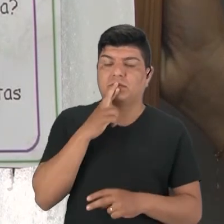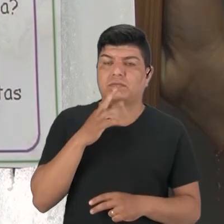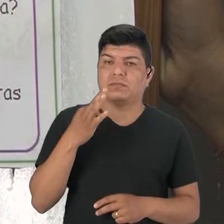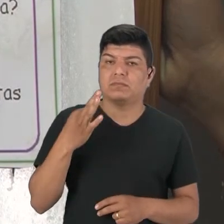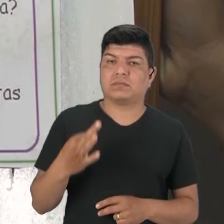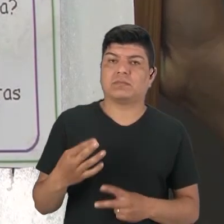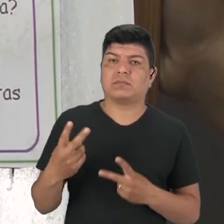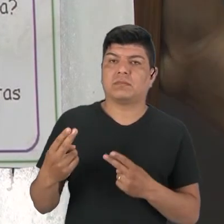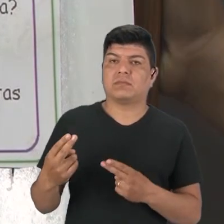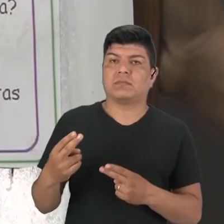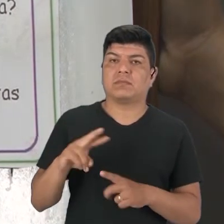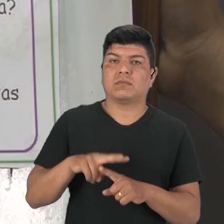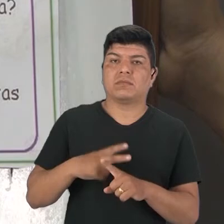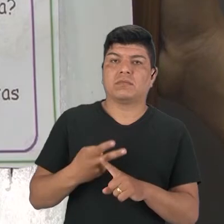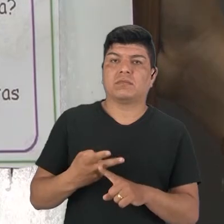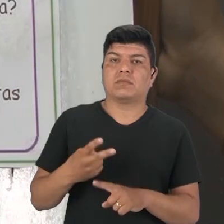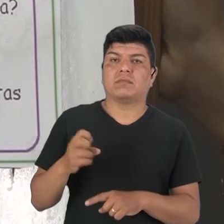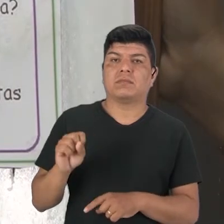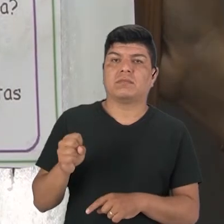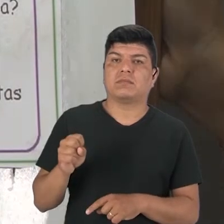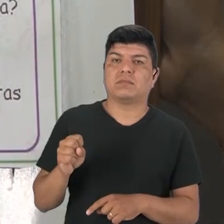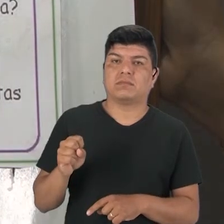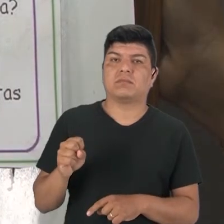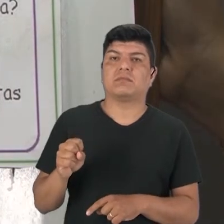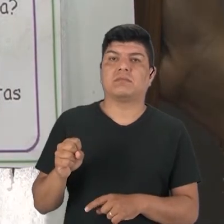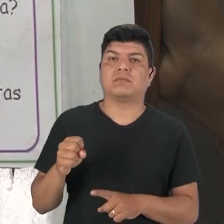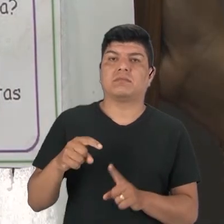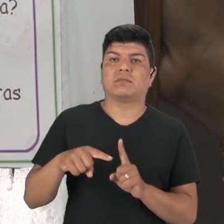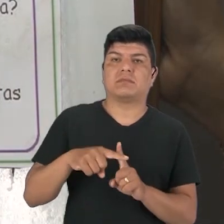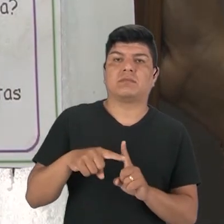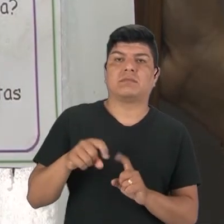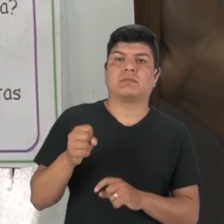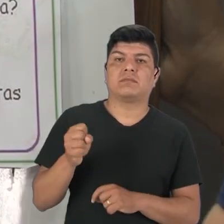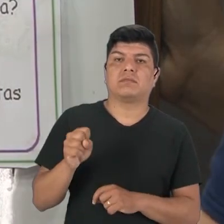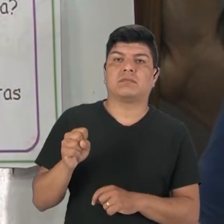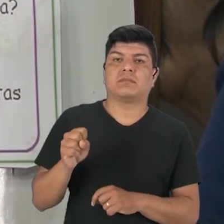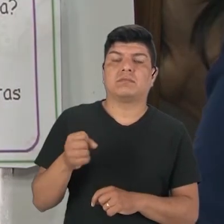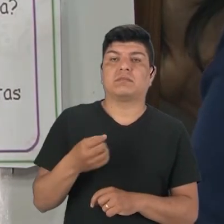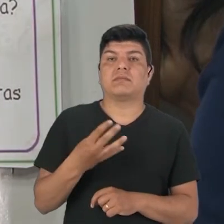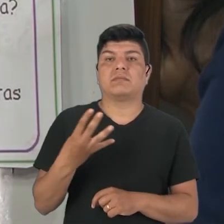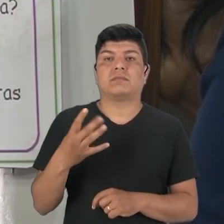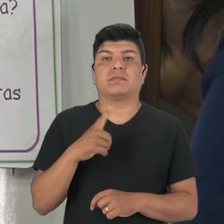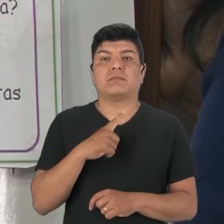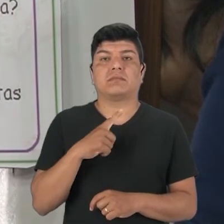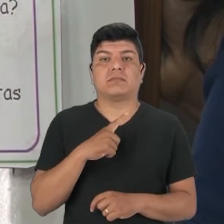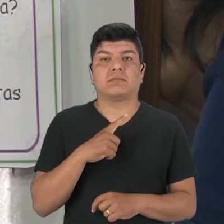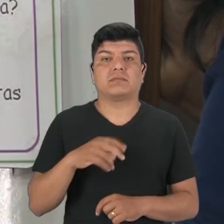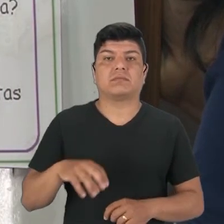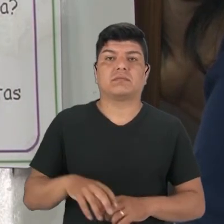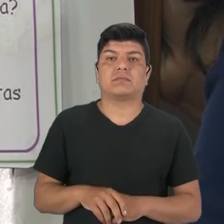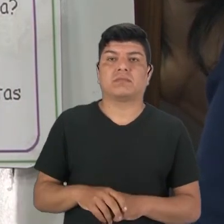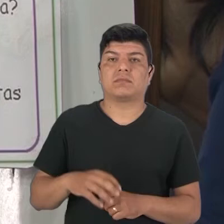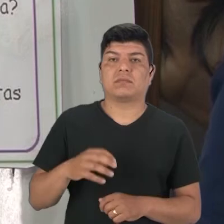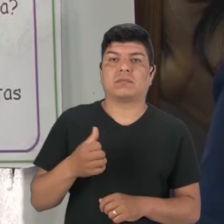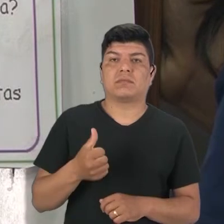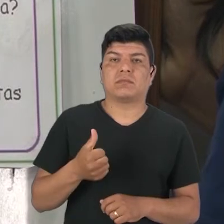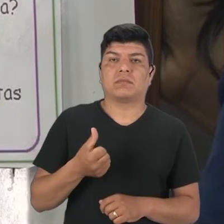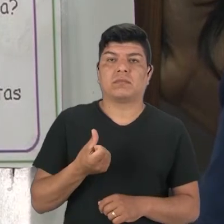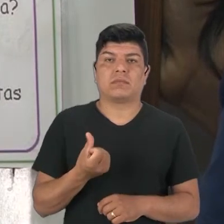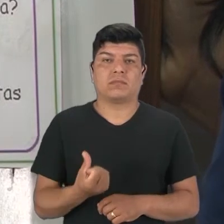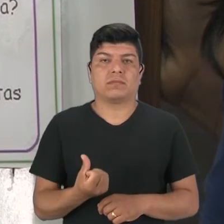resultado. O dobro de 8 é 8 mais 8. Eu tenho